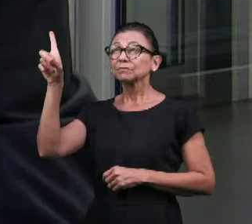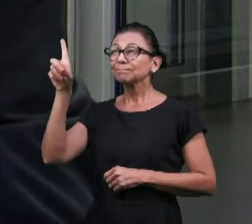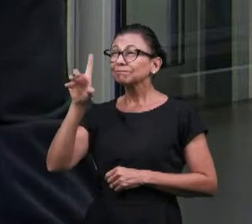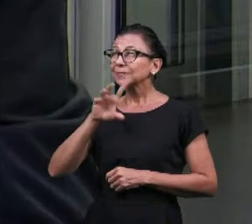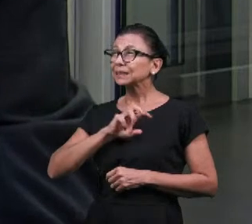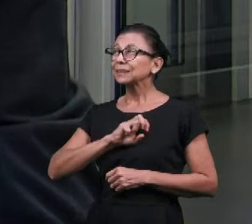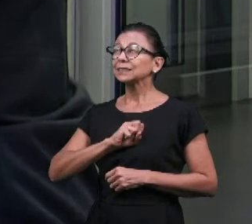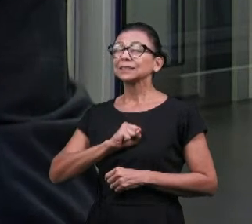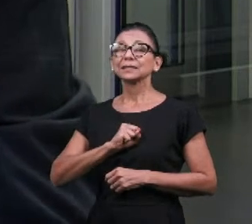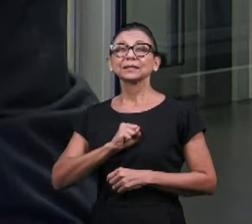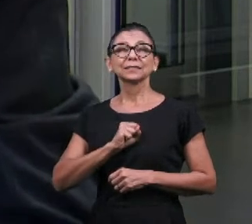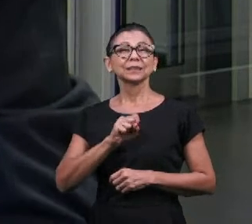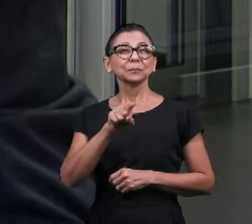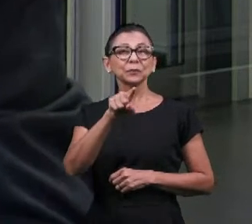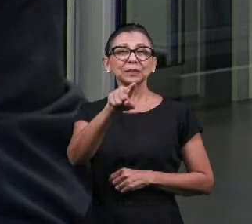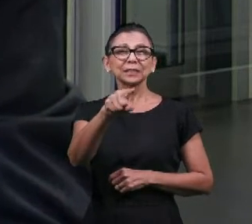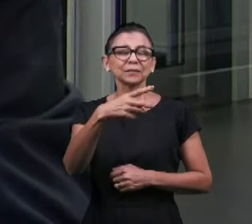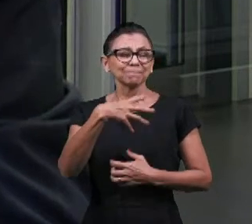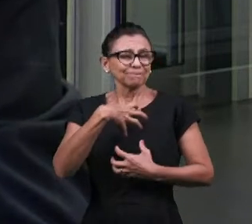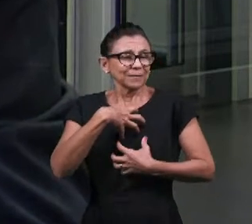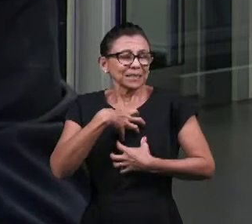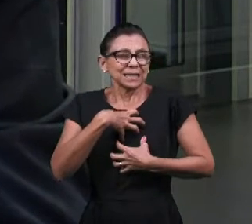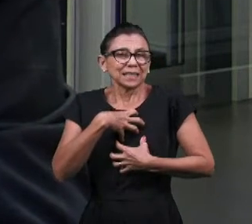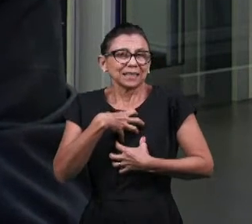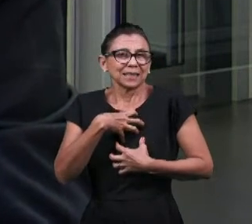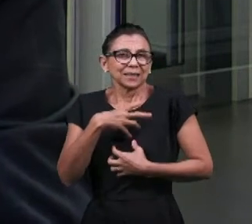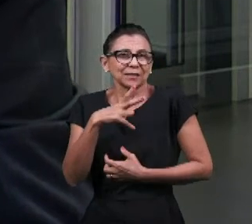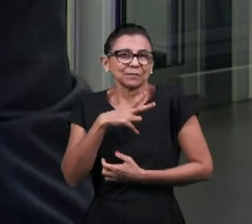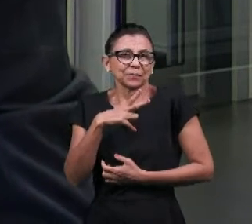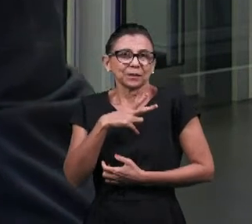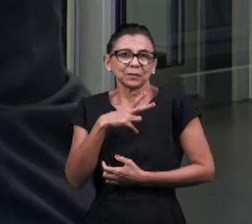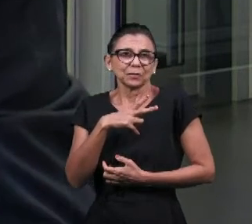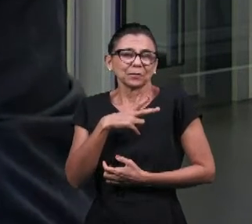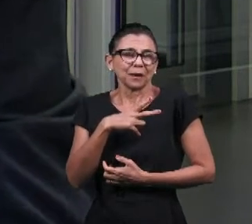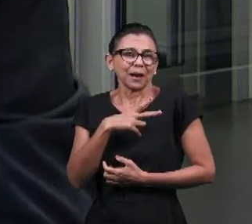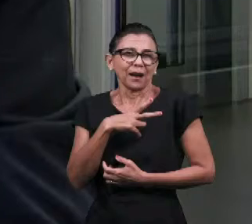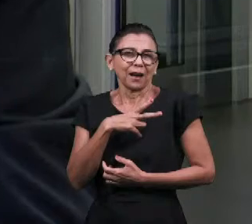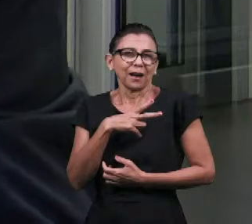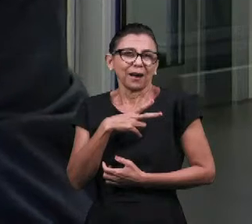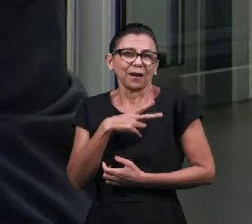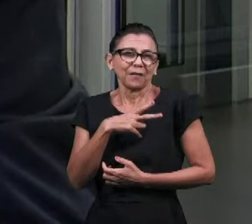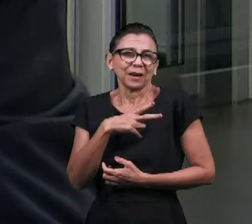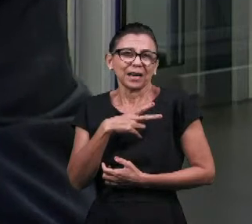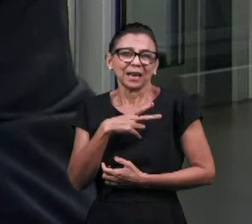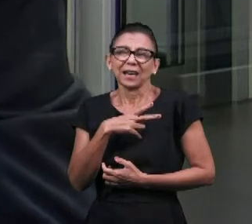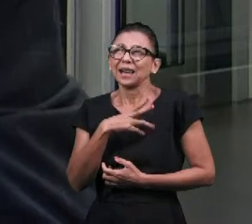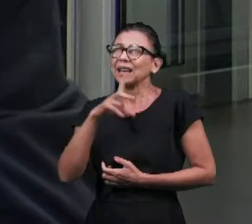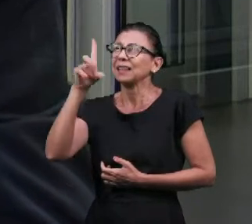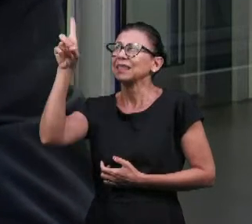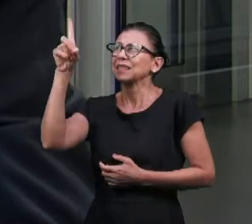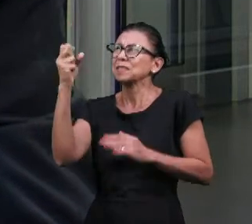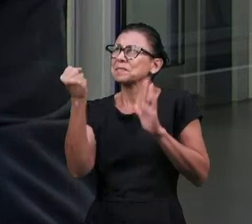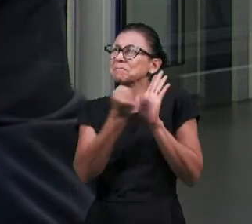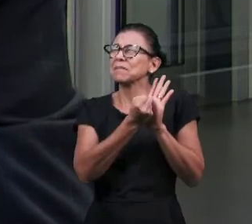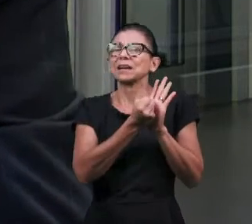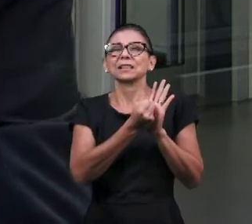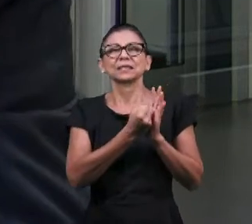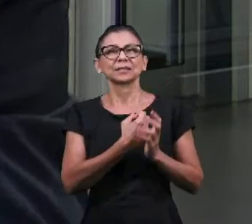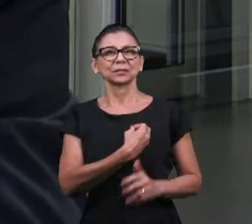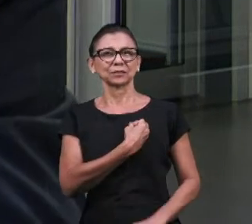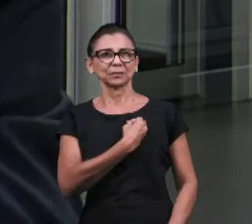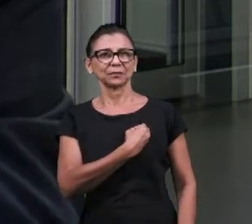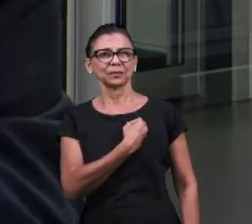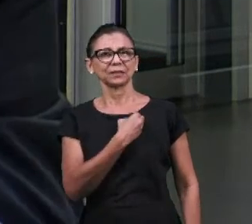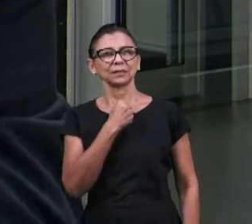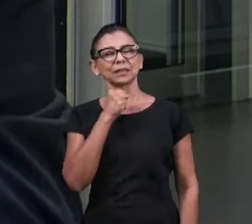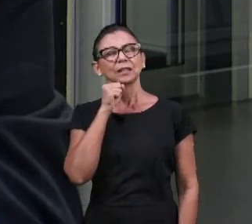te ama. Então você sente, é pessoal. Ninguém precisa falar. É Deus, ele marca a tua vida. Você imagina